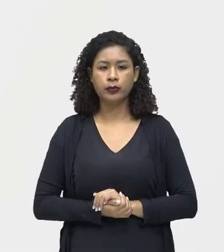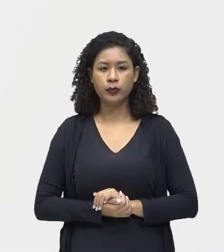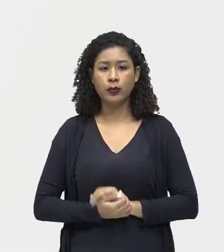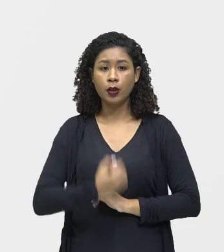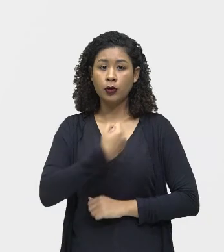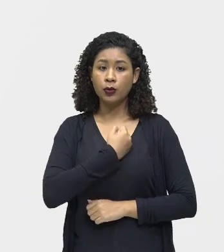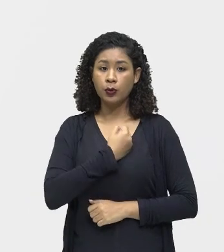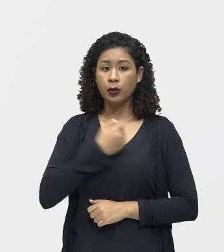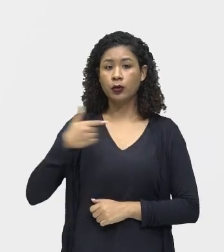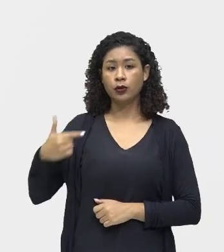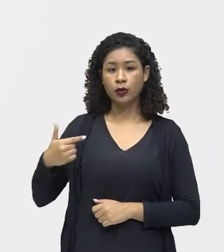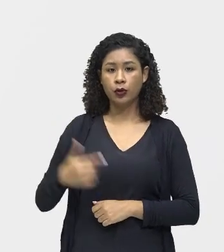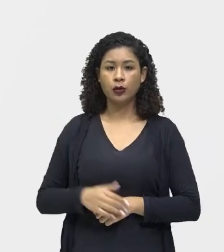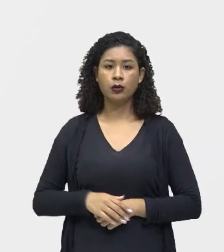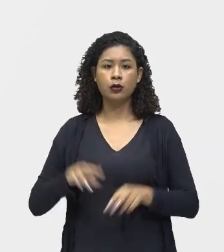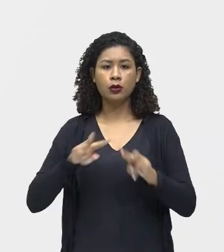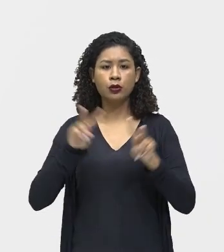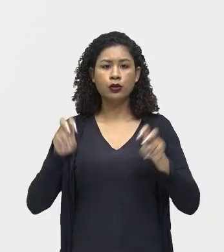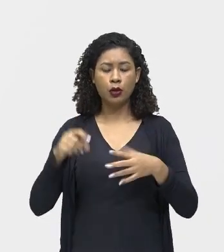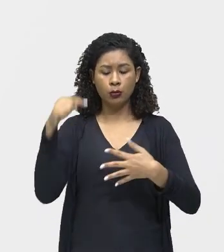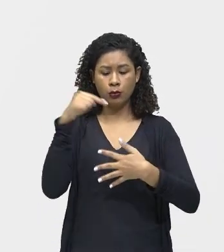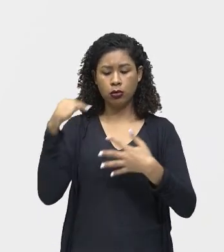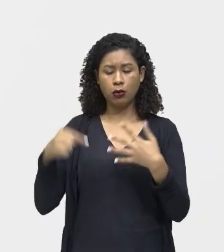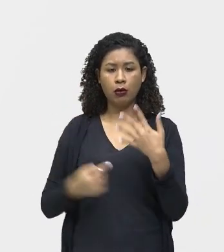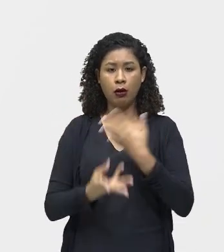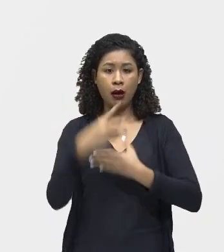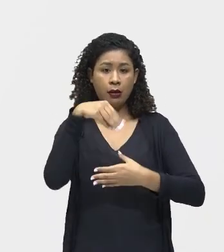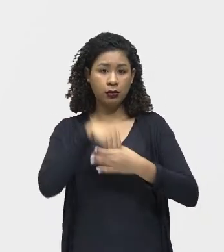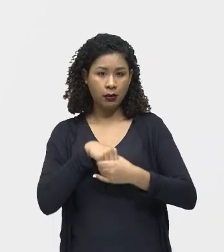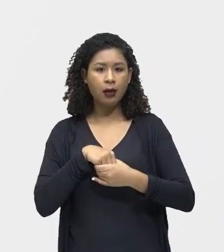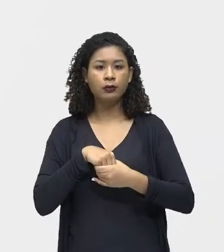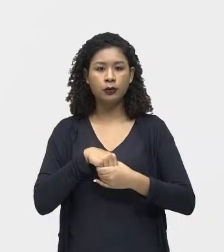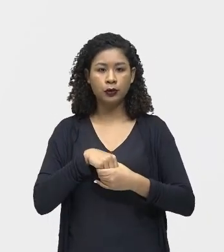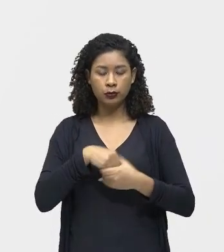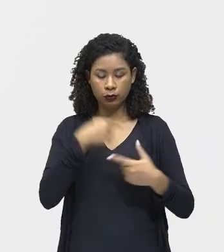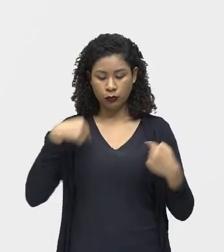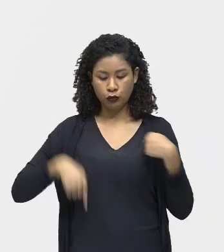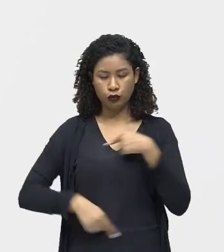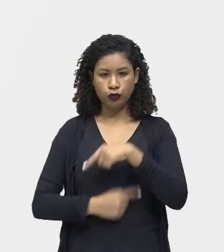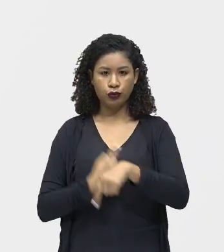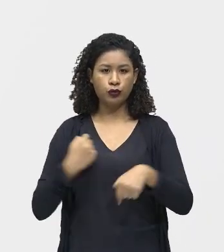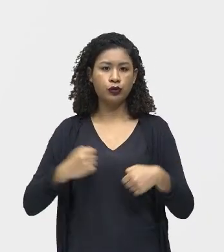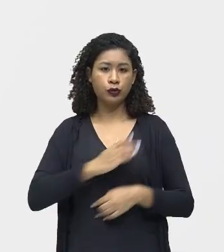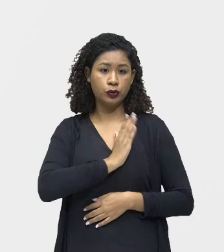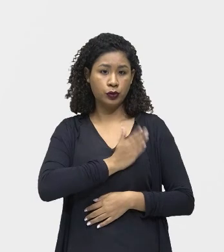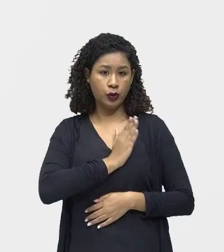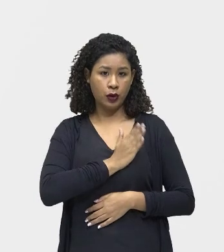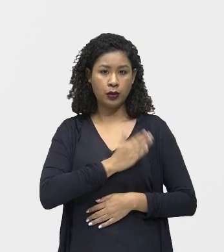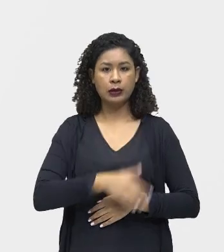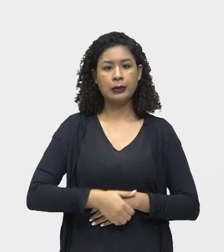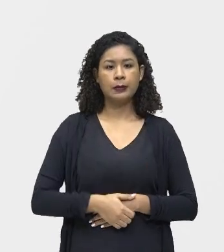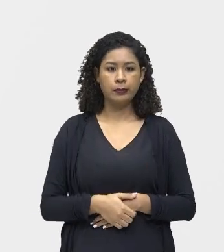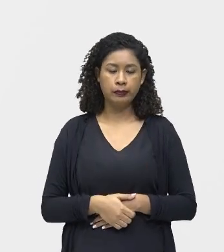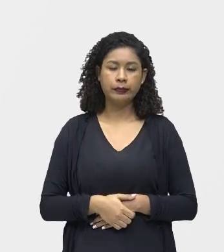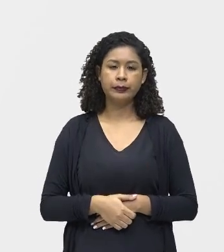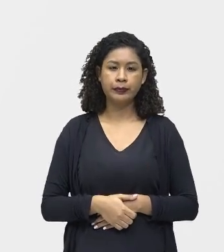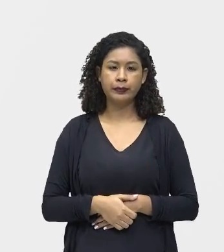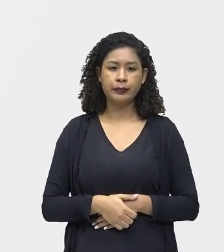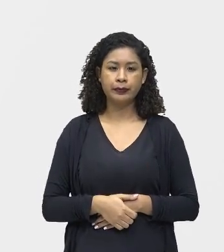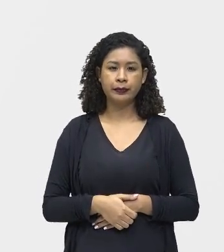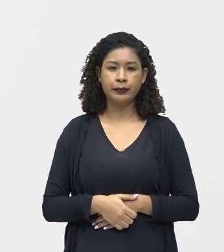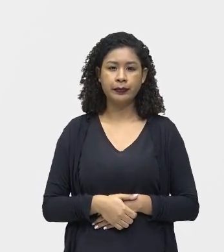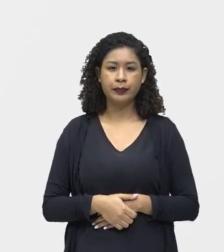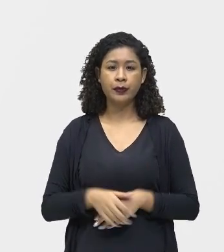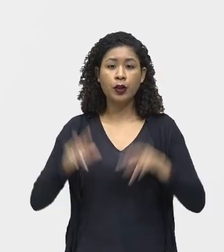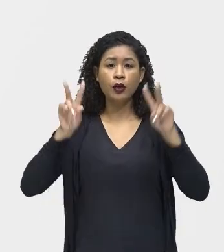relacionada à composição, os componentes que fazem parte desse sistema. Então, também é uma questão do Mundo Educação, e ela diz o